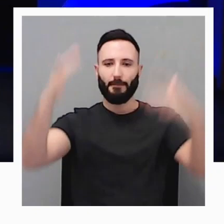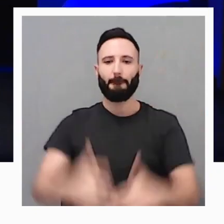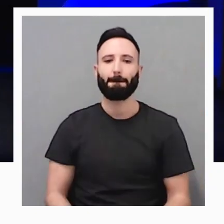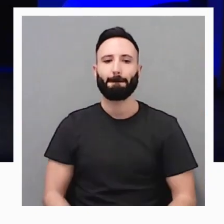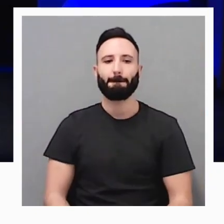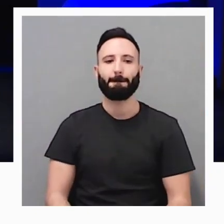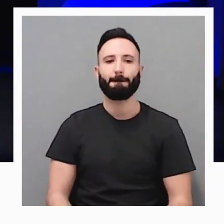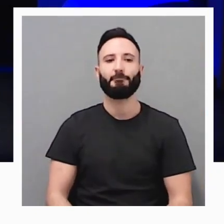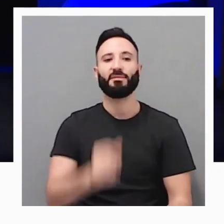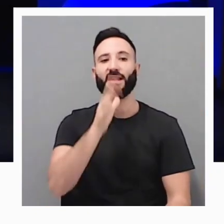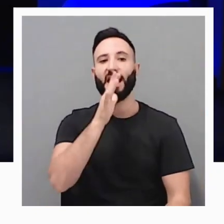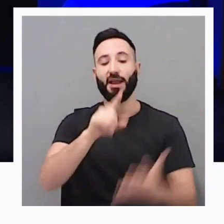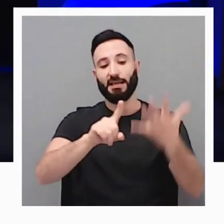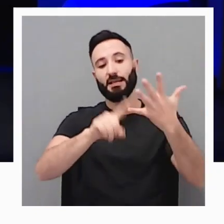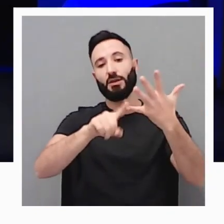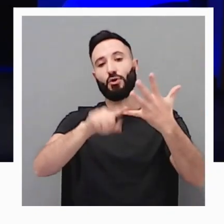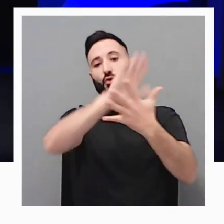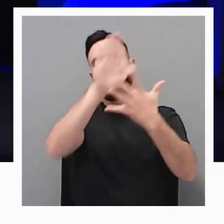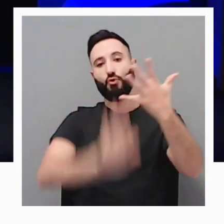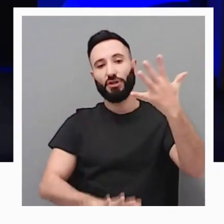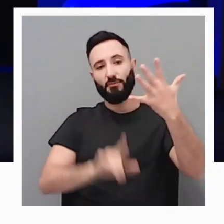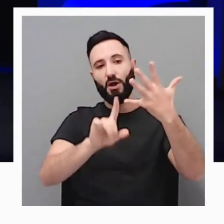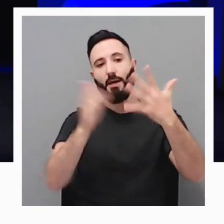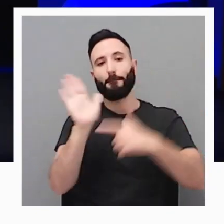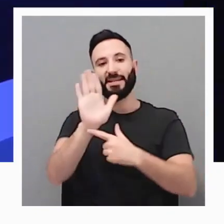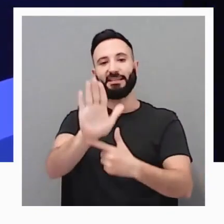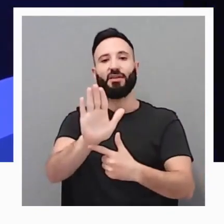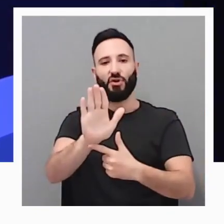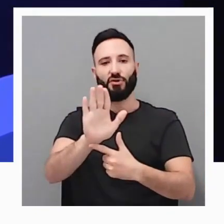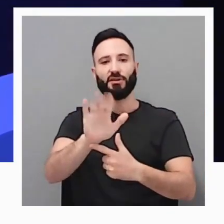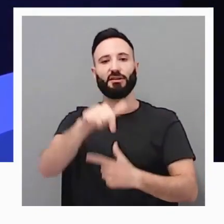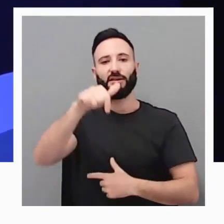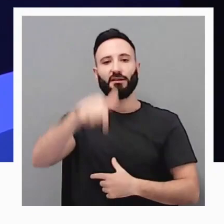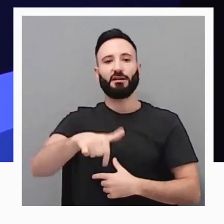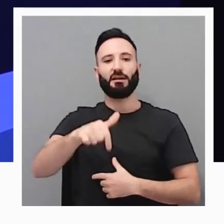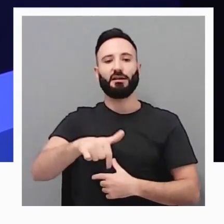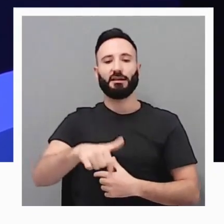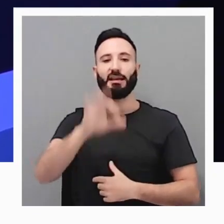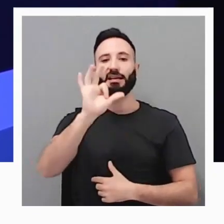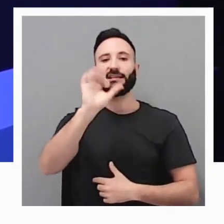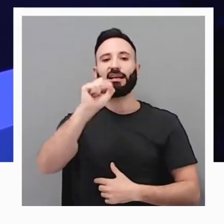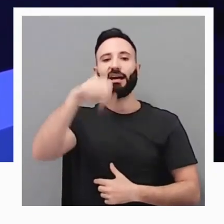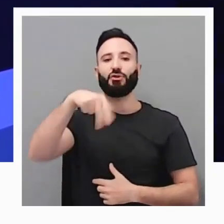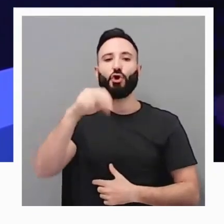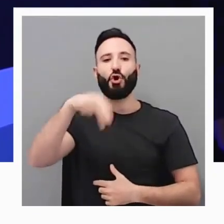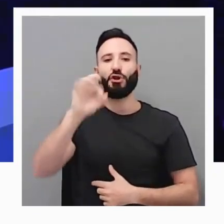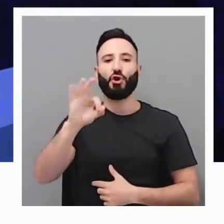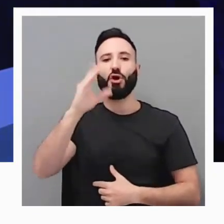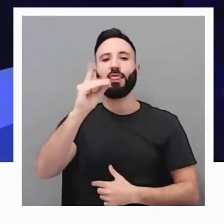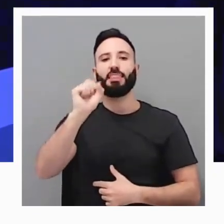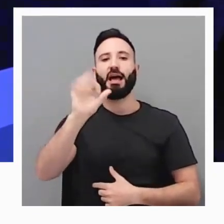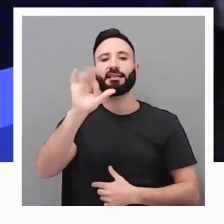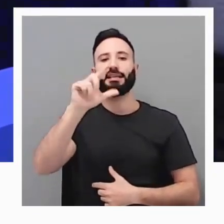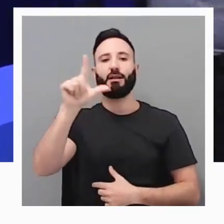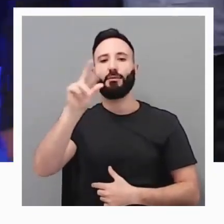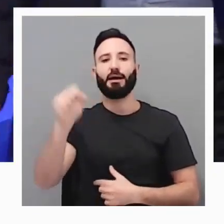E vamos para a última apresentação aqui. José António da Silva é um dos responsáveis pela educação